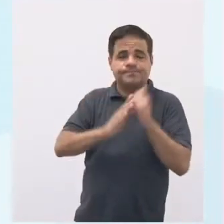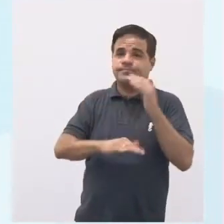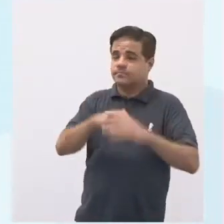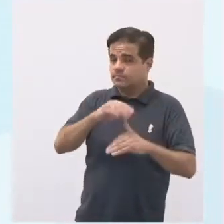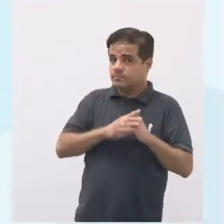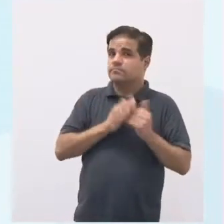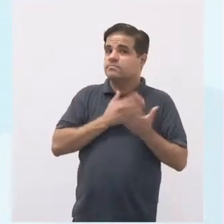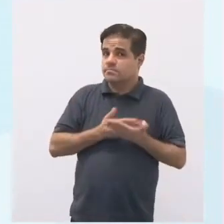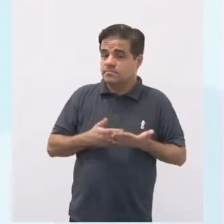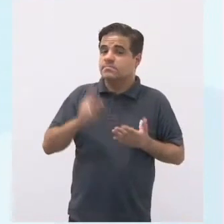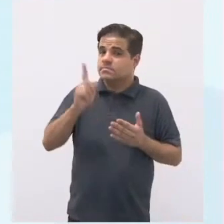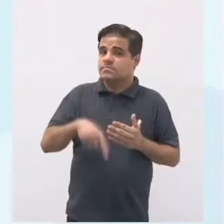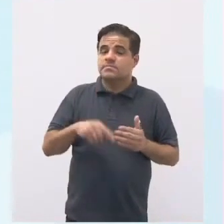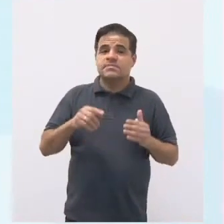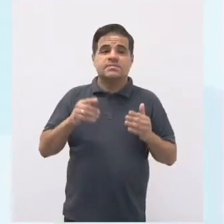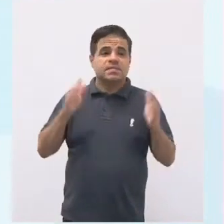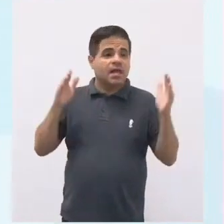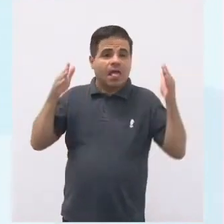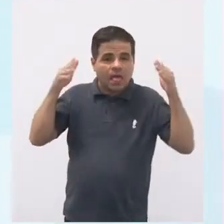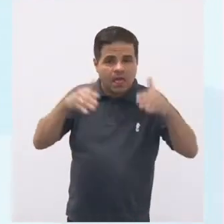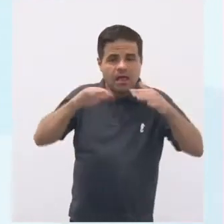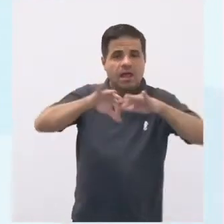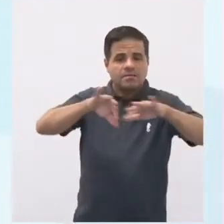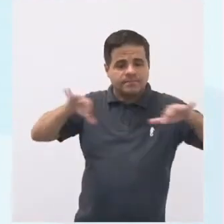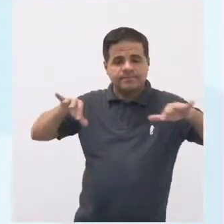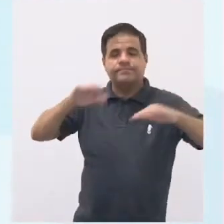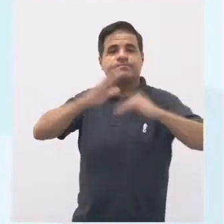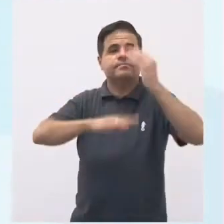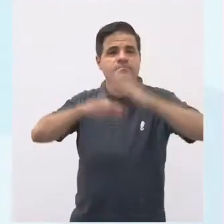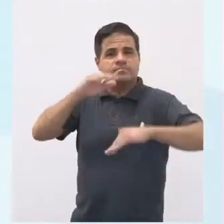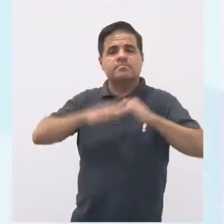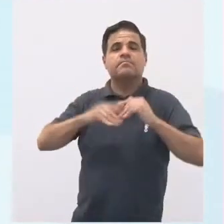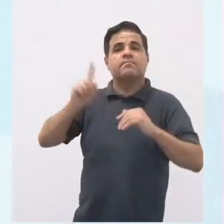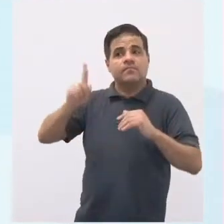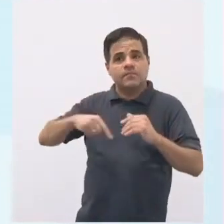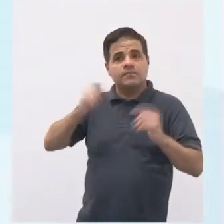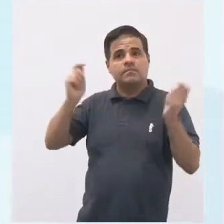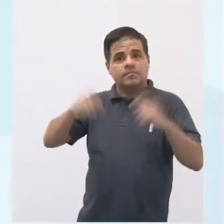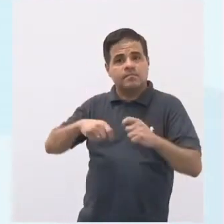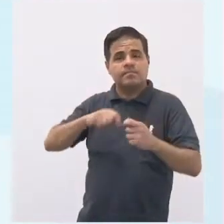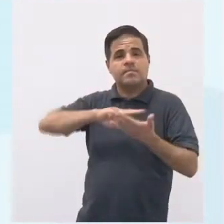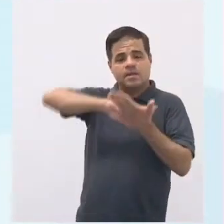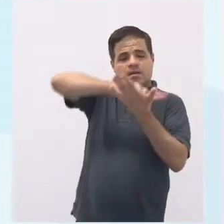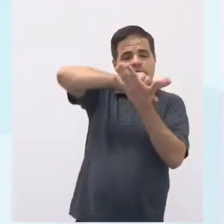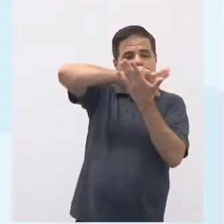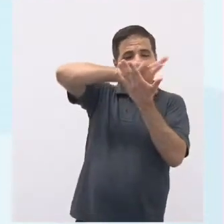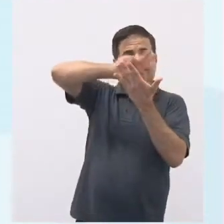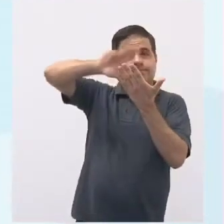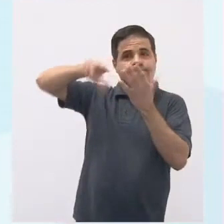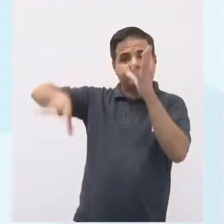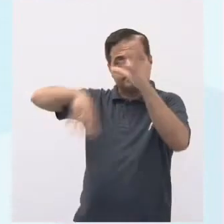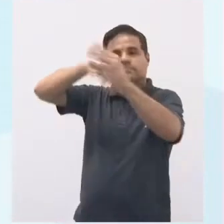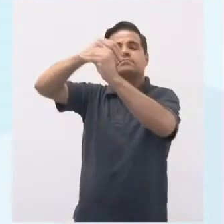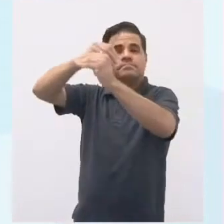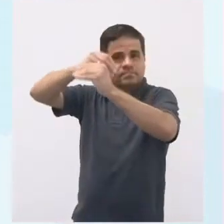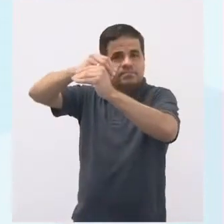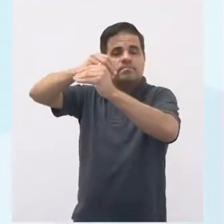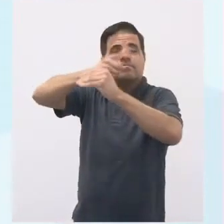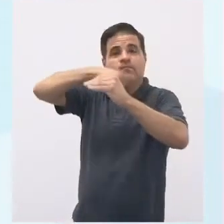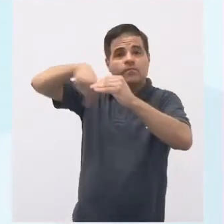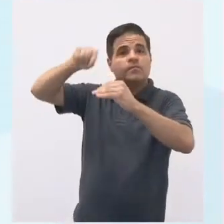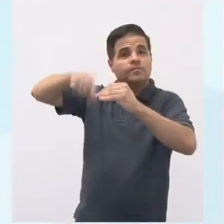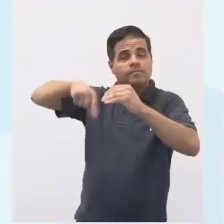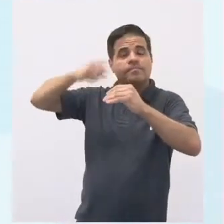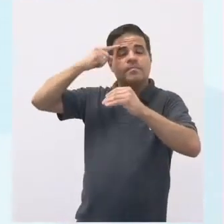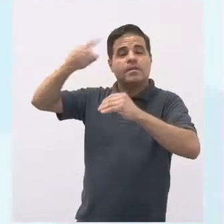e participativa, é descentralizar essas ações, tá? E assim para caracterizar essas implementações. As implementações, nesse caso,